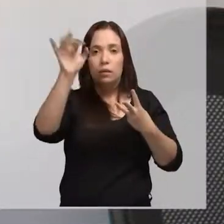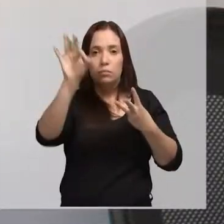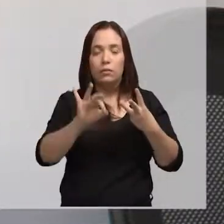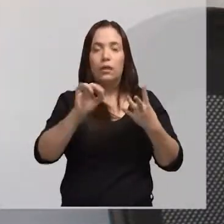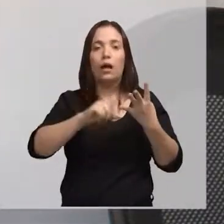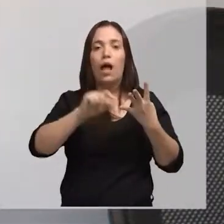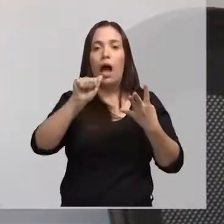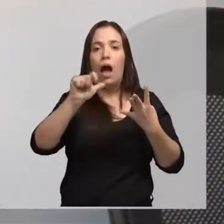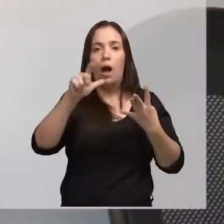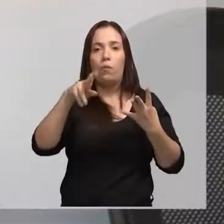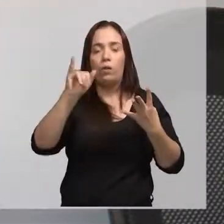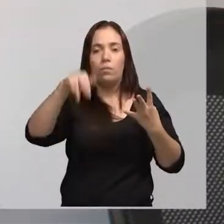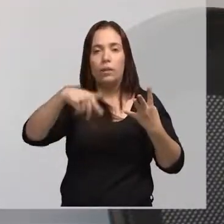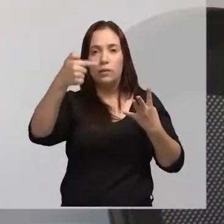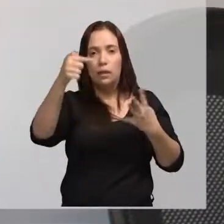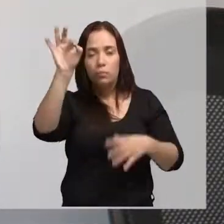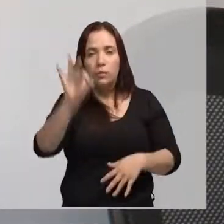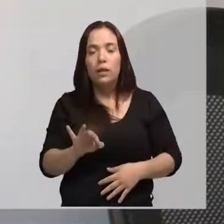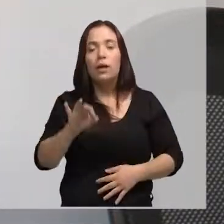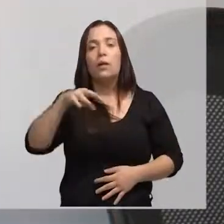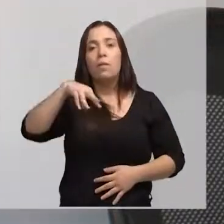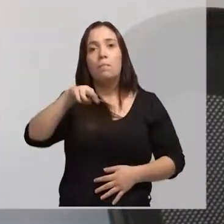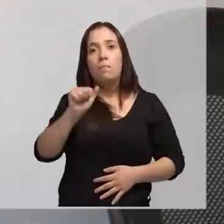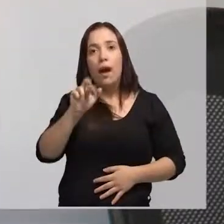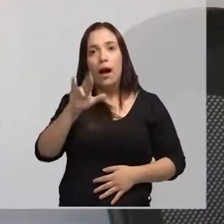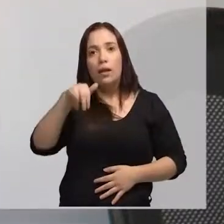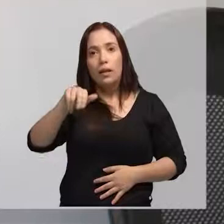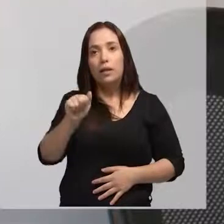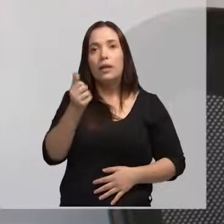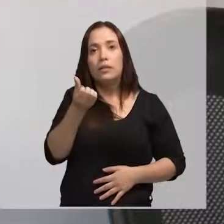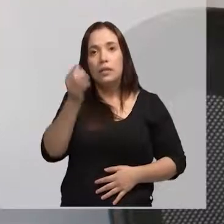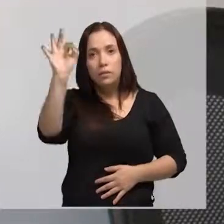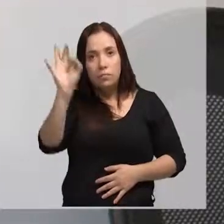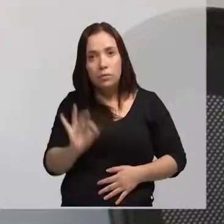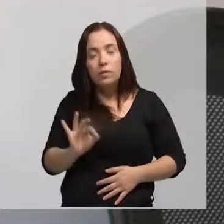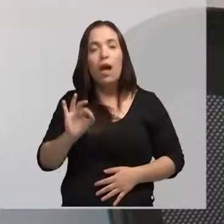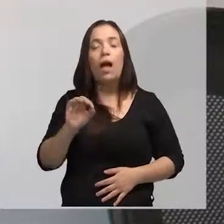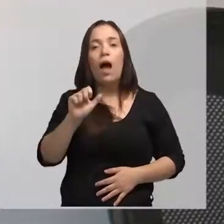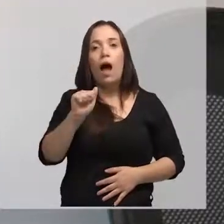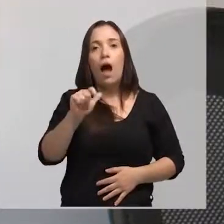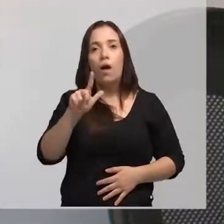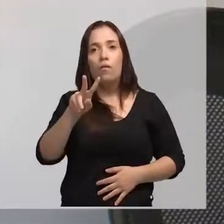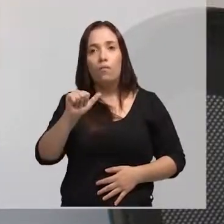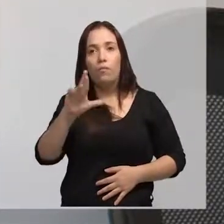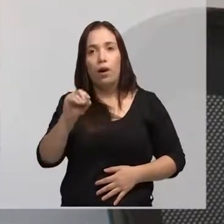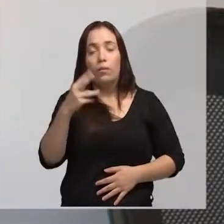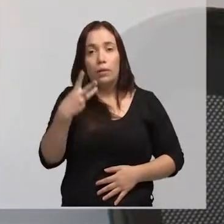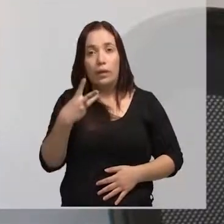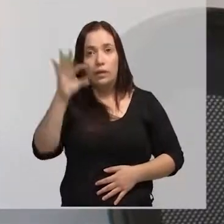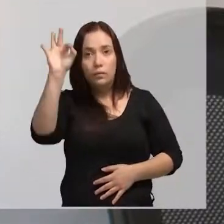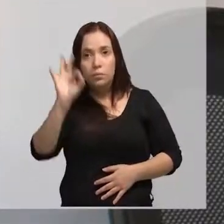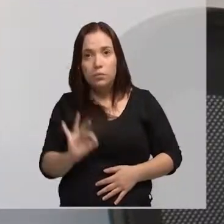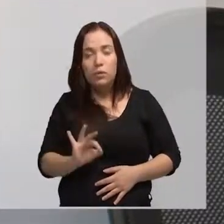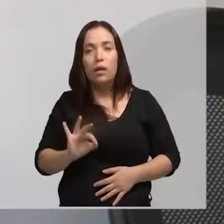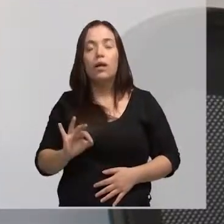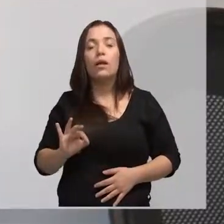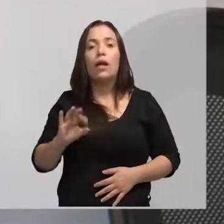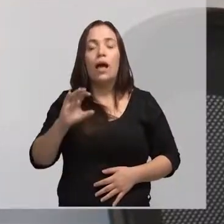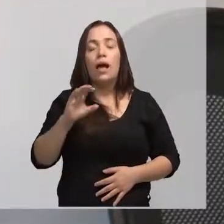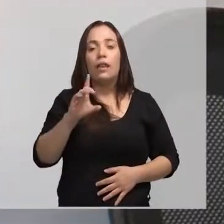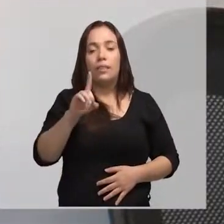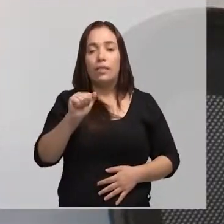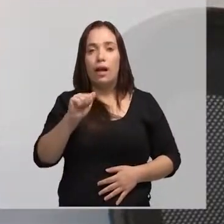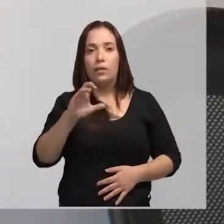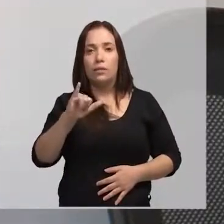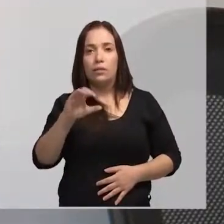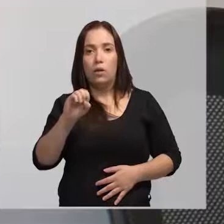7%, Marina com 6%. Eu faço questão que você vá até o final, viu? Álvaro Dias com 3%, o Cabo Daciolo tem